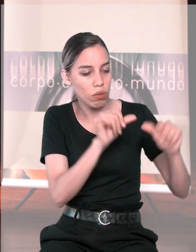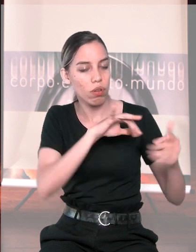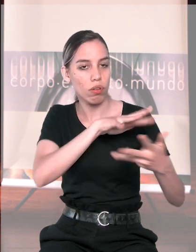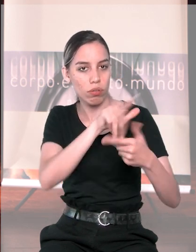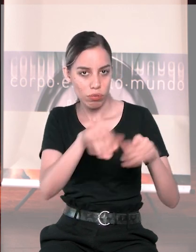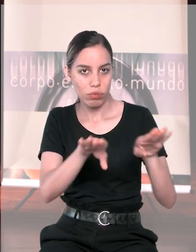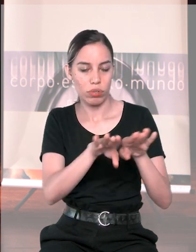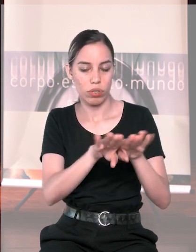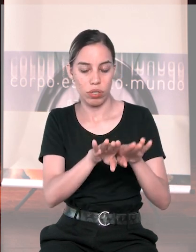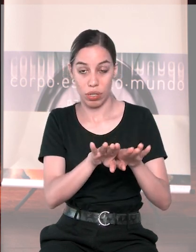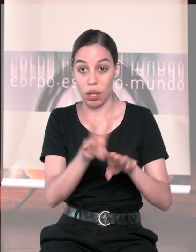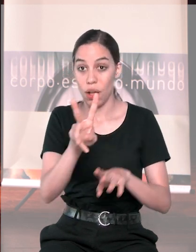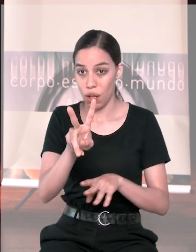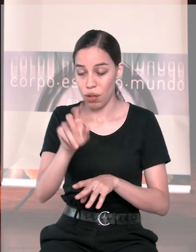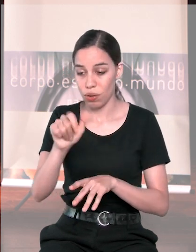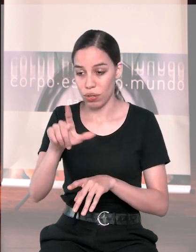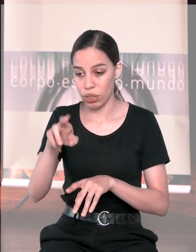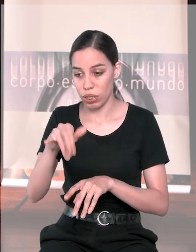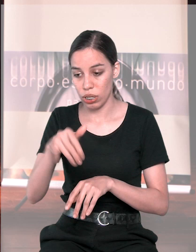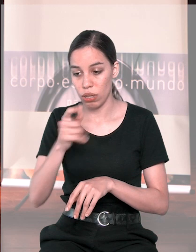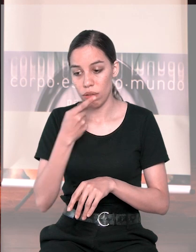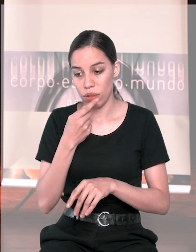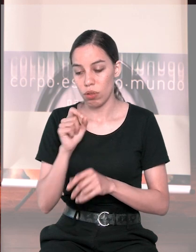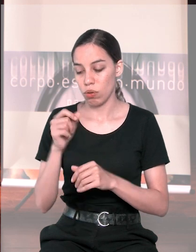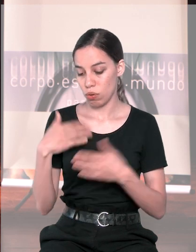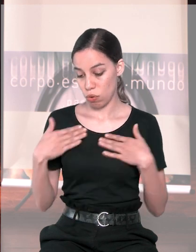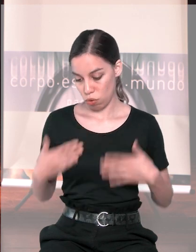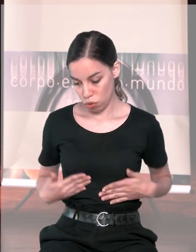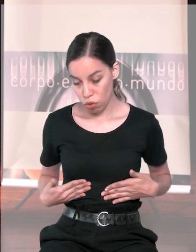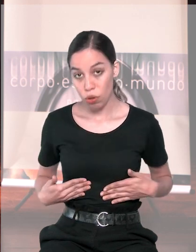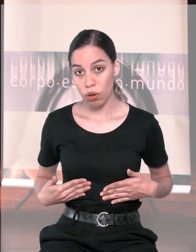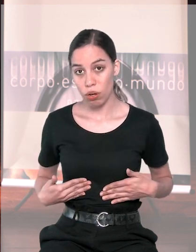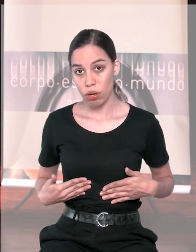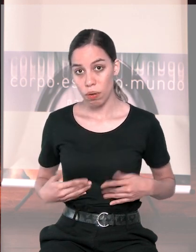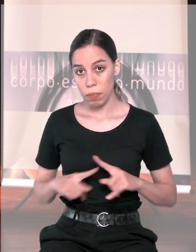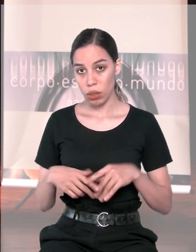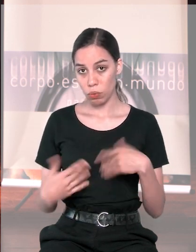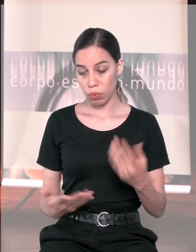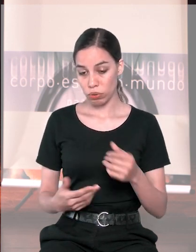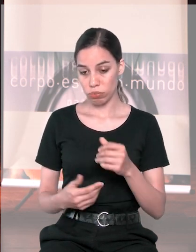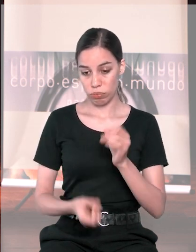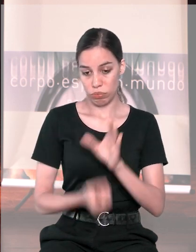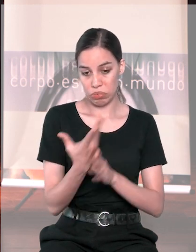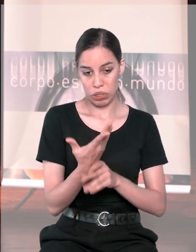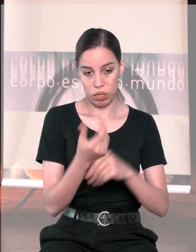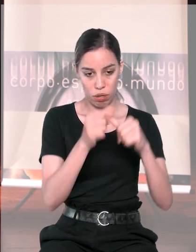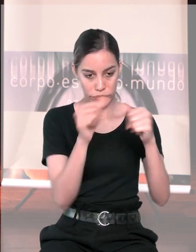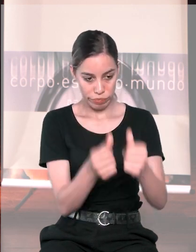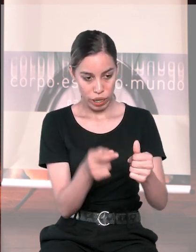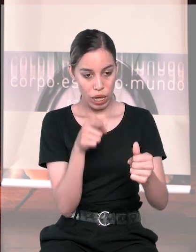O que é doido para o Valéry é que a gente está falando de um corpo, mas quando a gente realiza uma obra e coloca ela no mundo, ela se torna